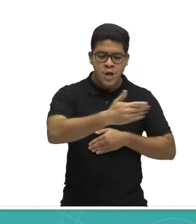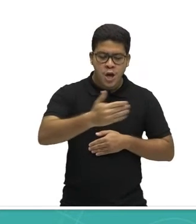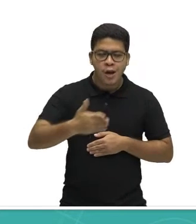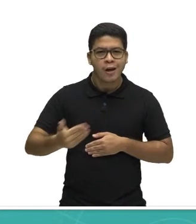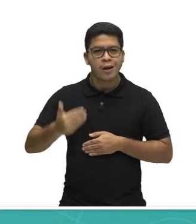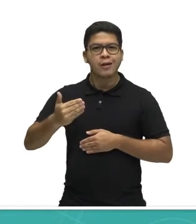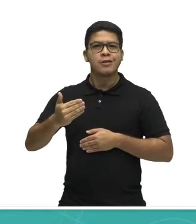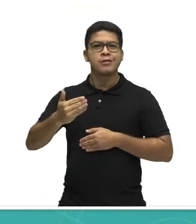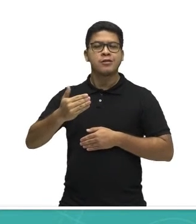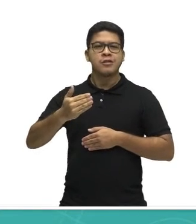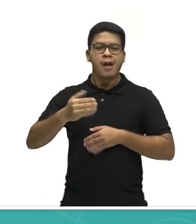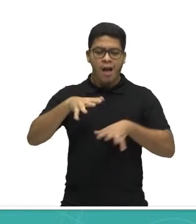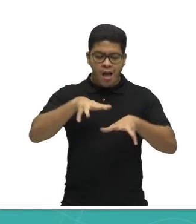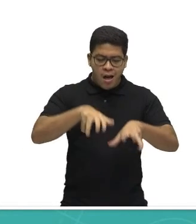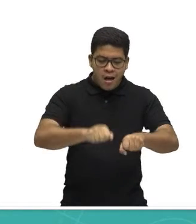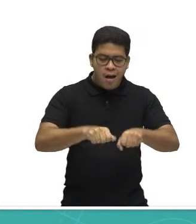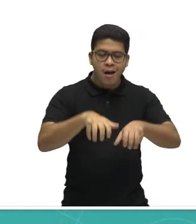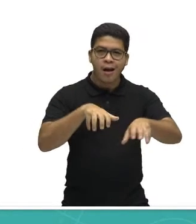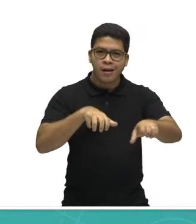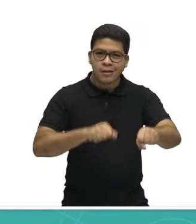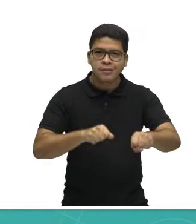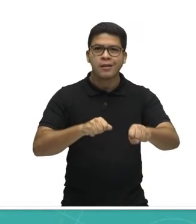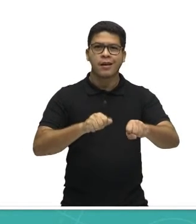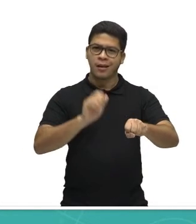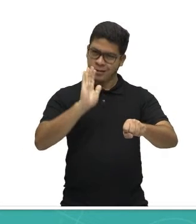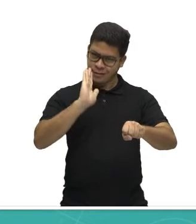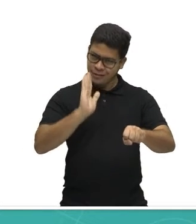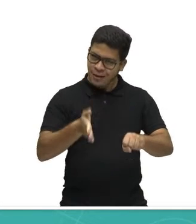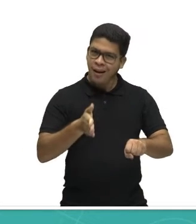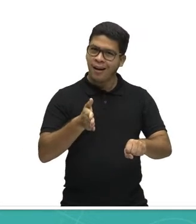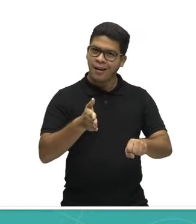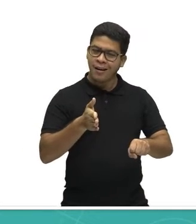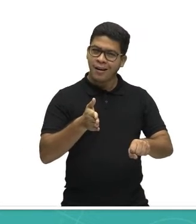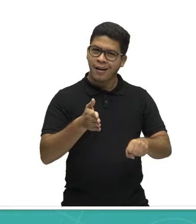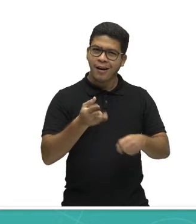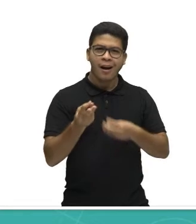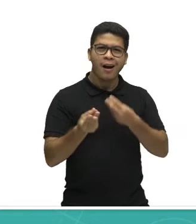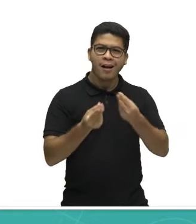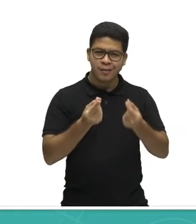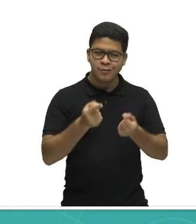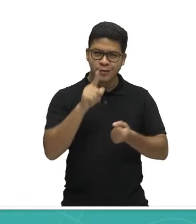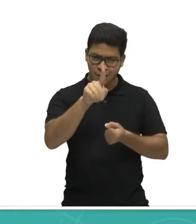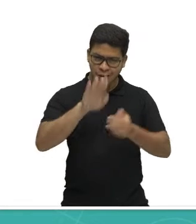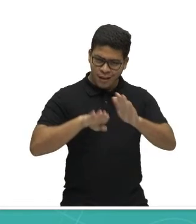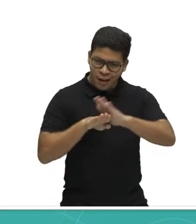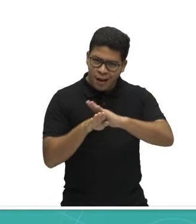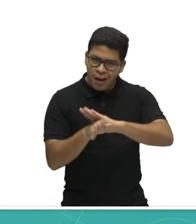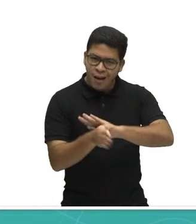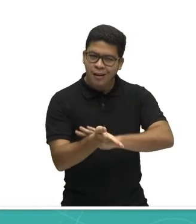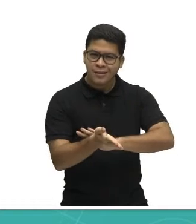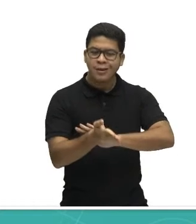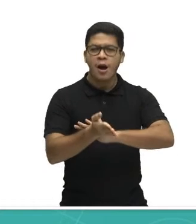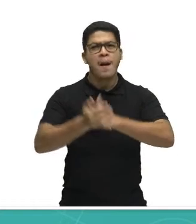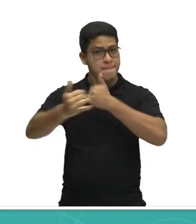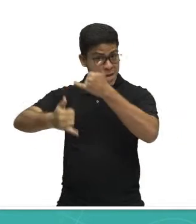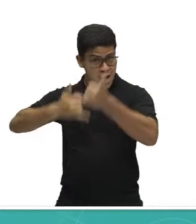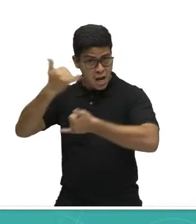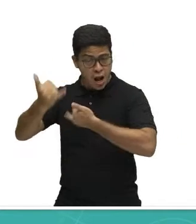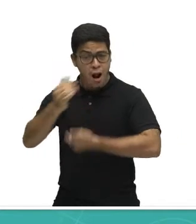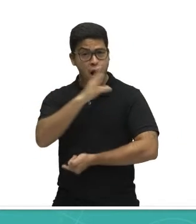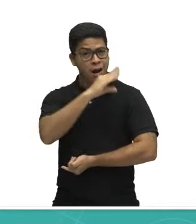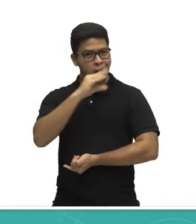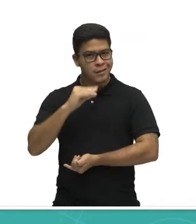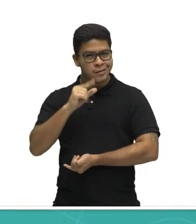pirarucu. Então, será que vocês têm esses costumes? E brincadeira infantil? Vocês